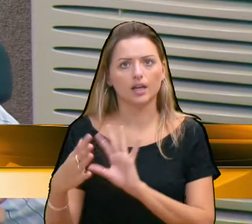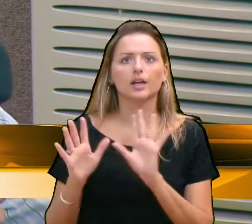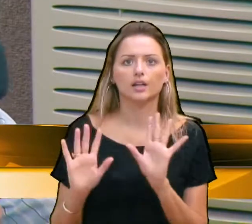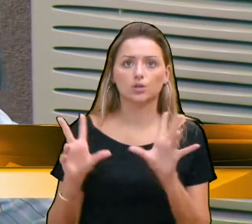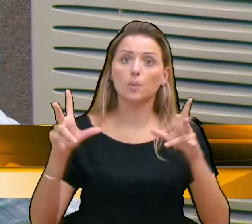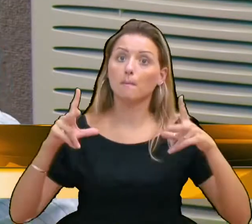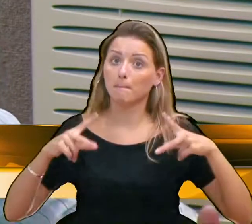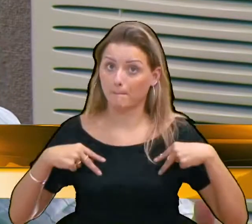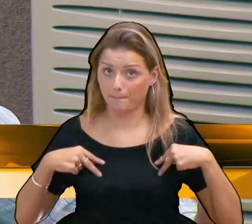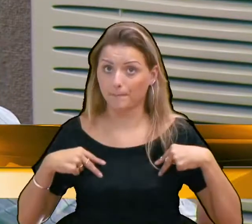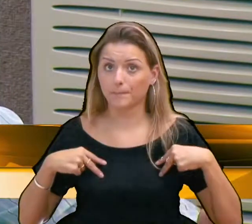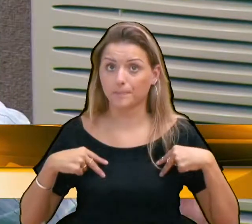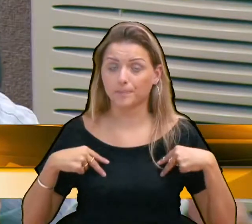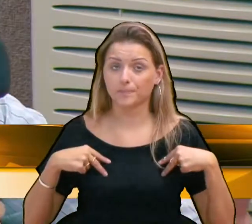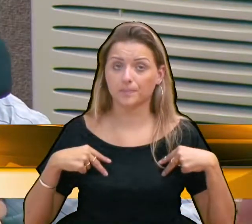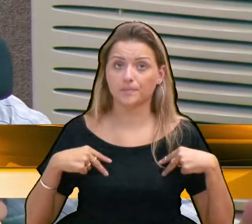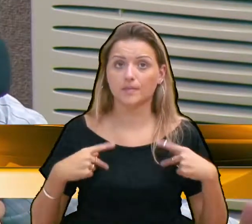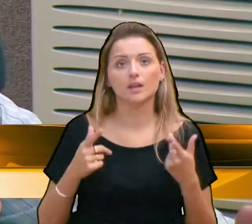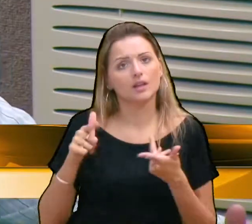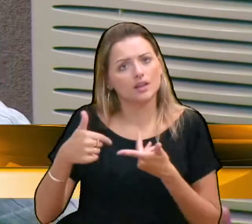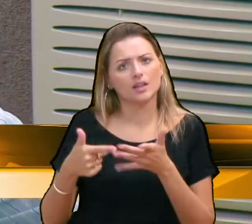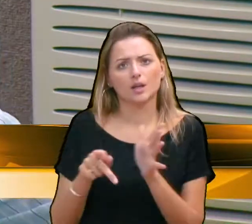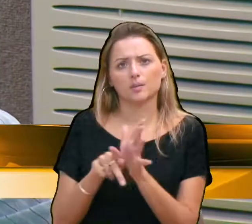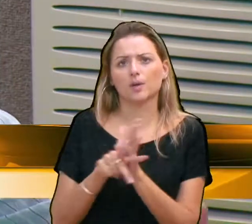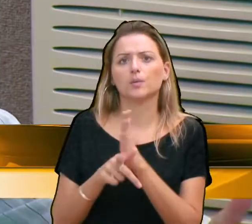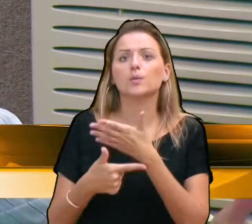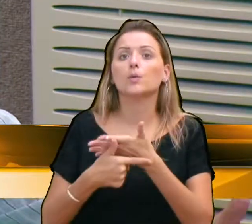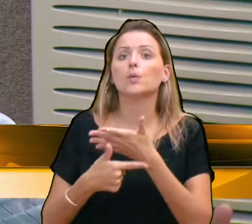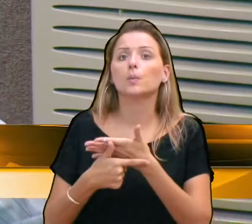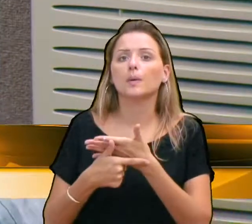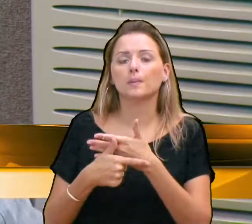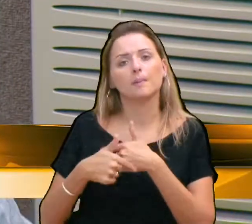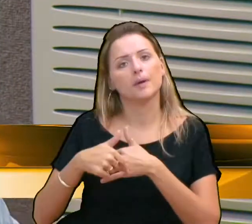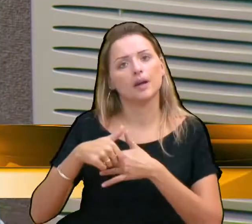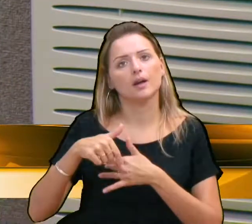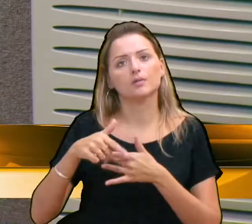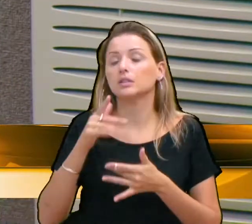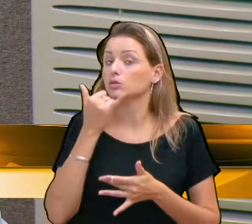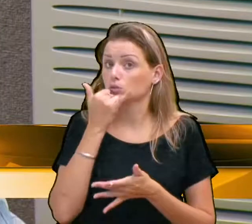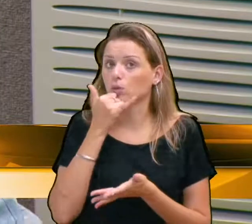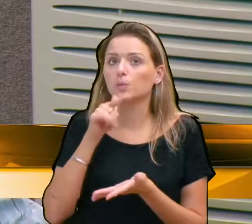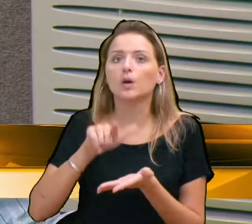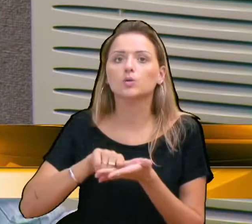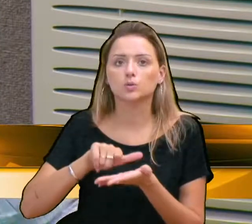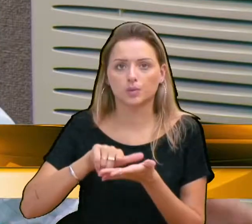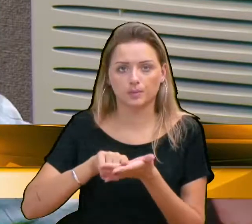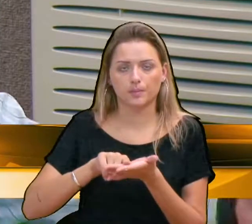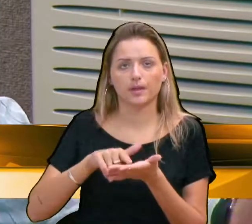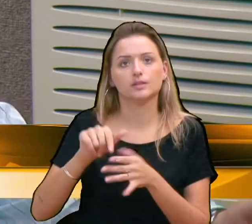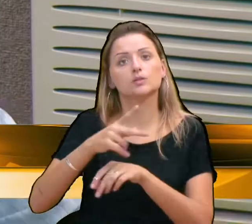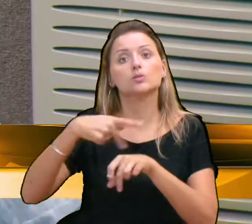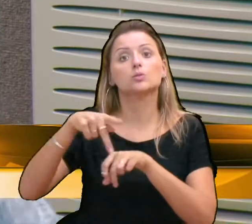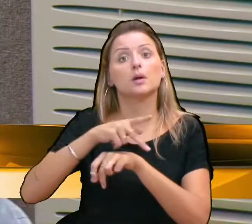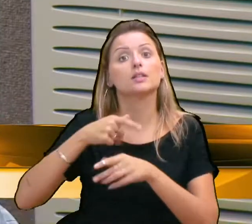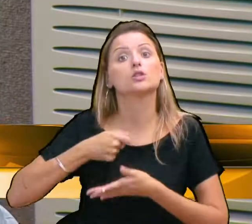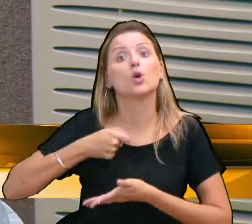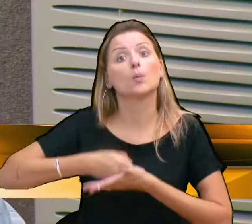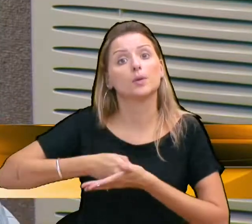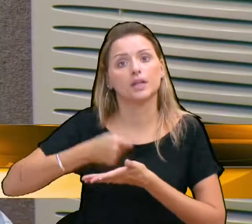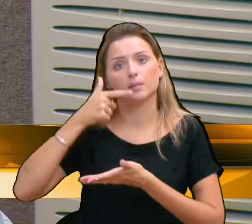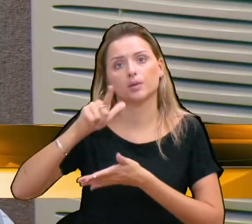é merecido e faz parte, muitos países exigem, inclusive, essas situações para a pessoa poder